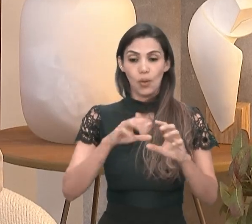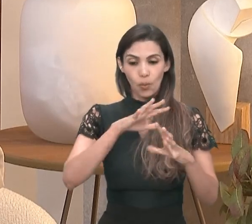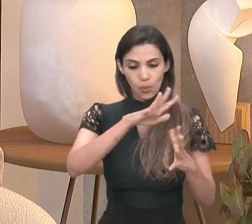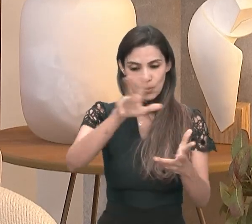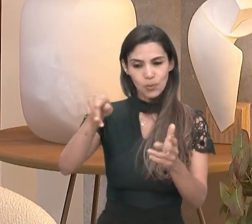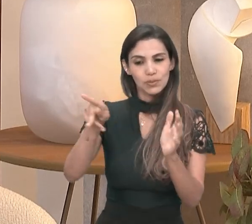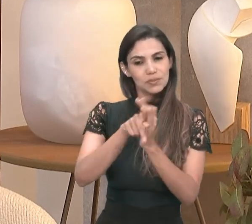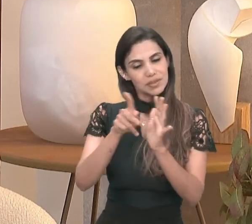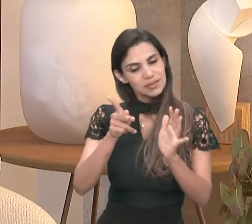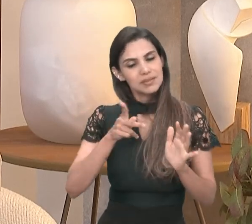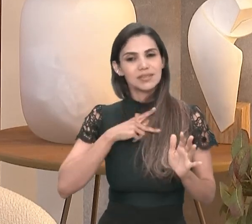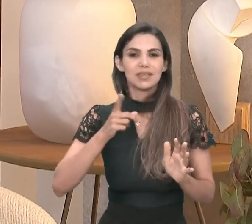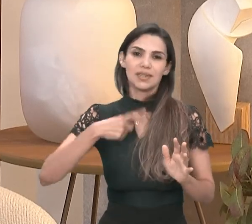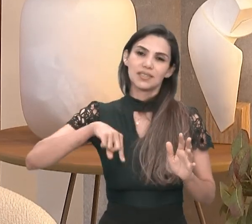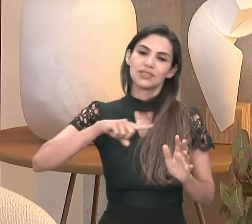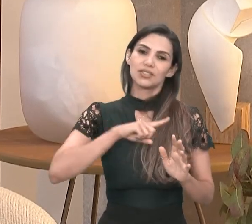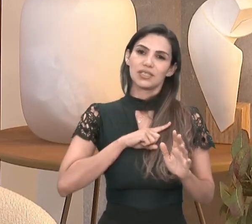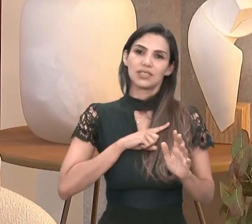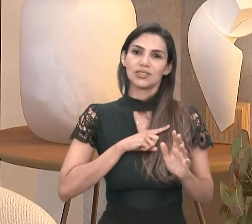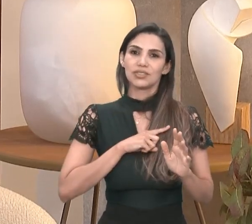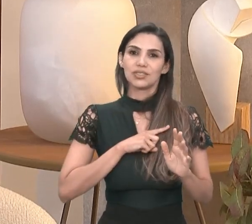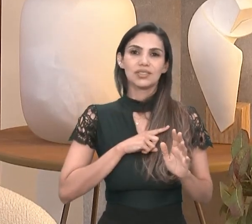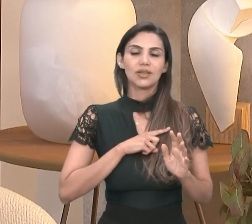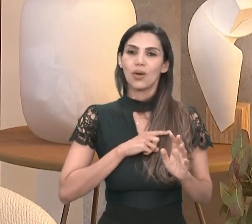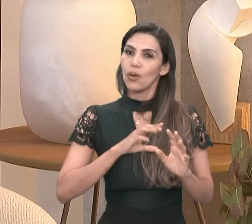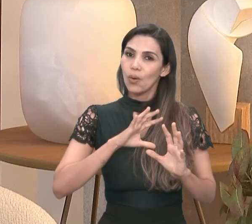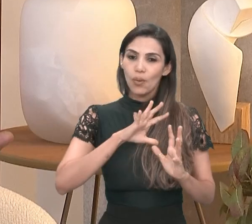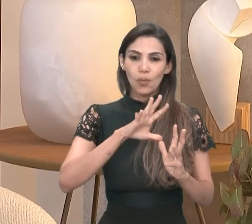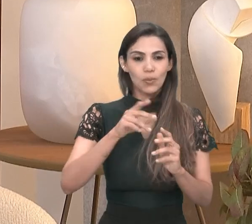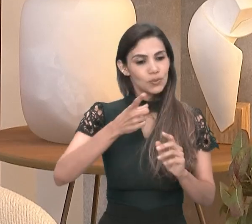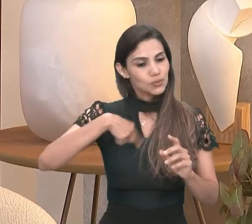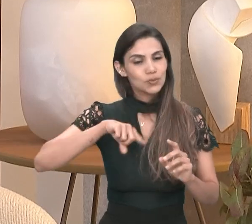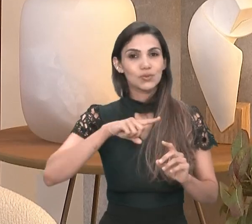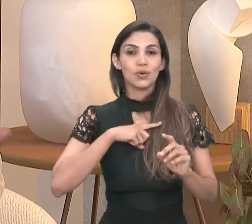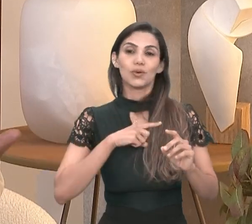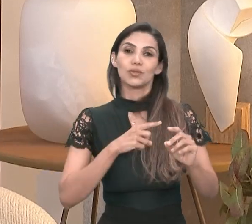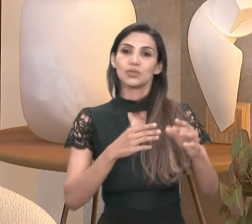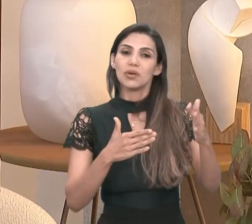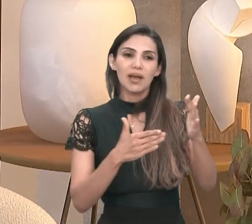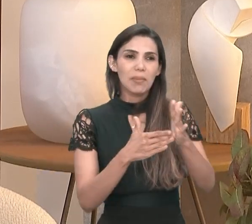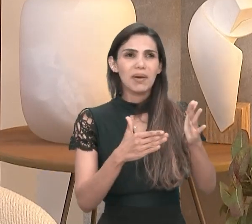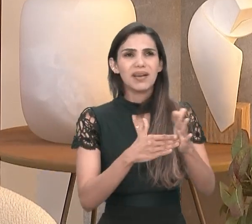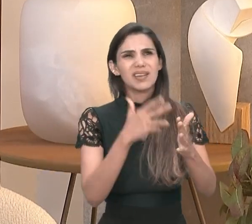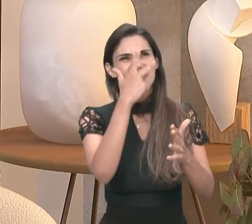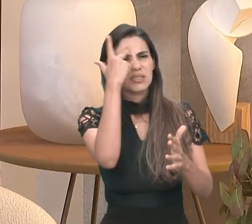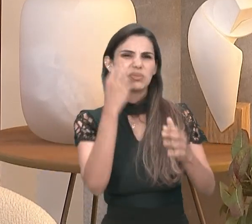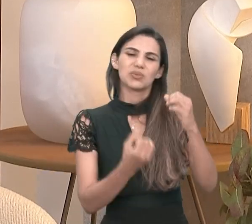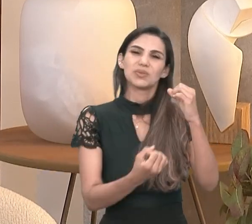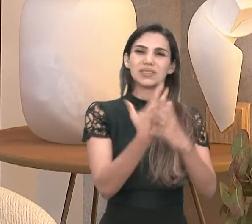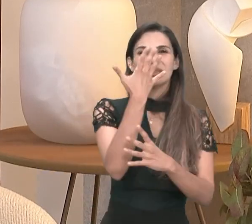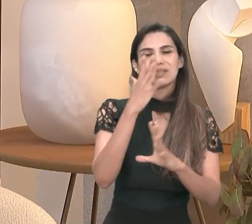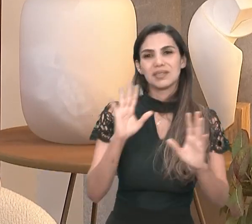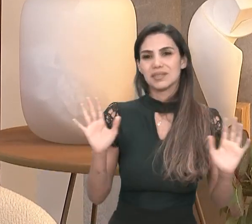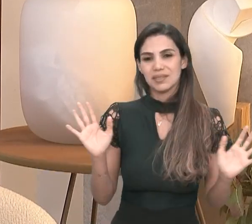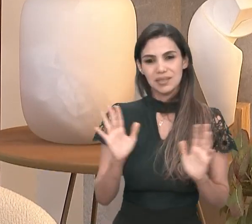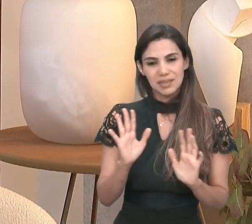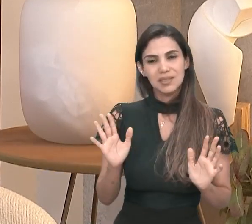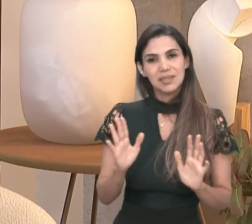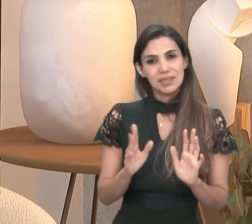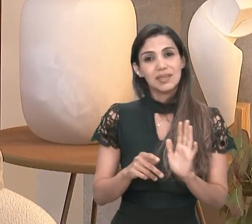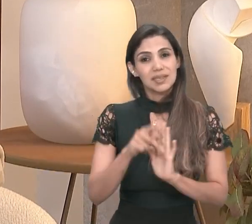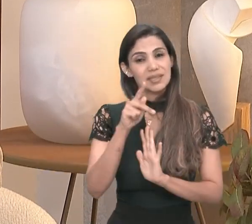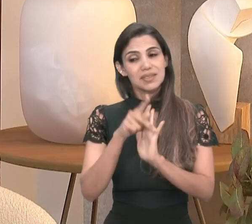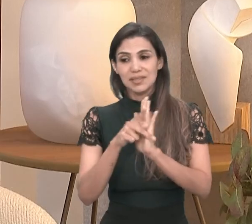as fronteiras, que as barreiras são impostas. Então a Magnífica tem também esse caráter de muita disciplina, mas também um caráter um pouco